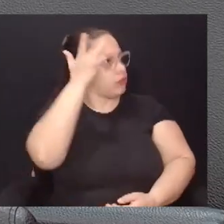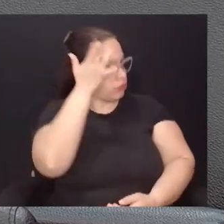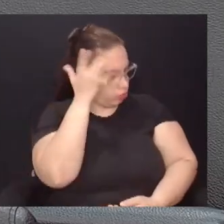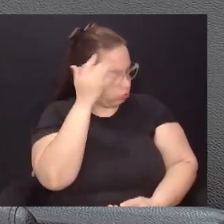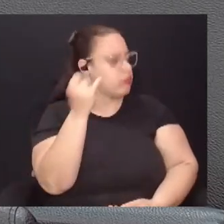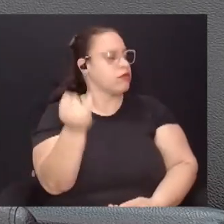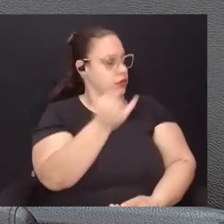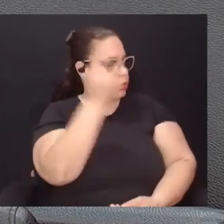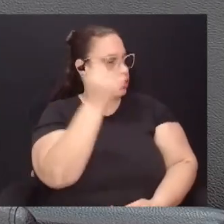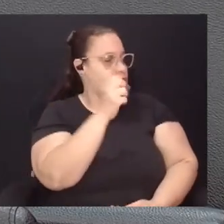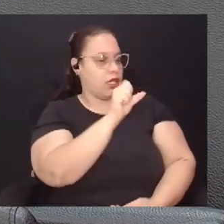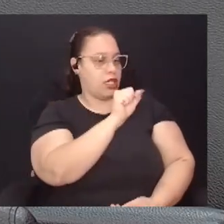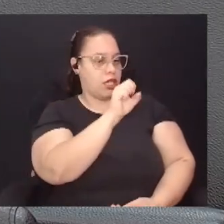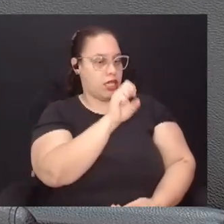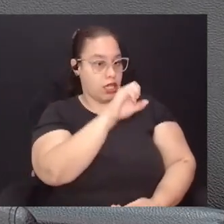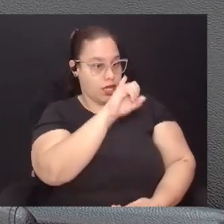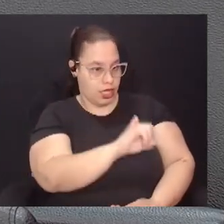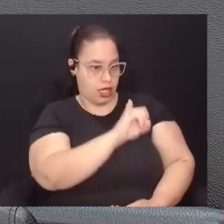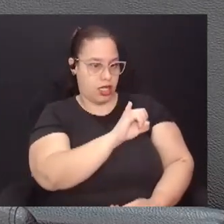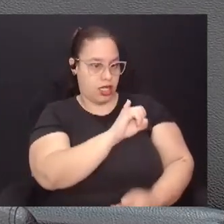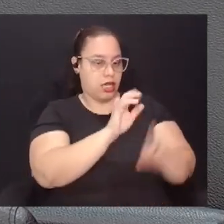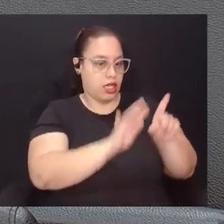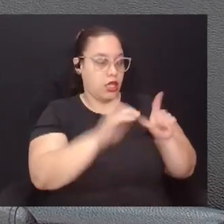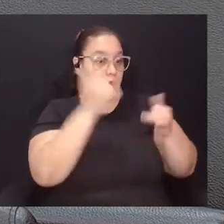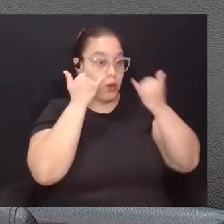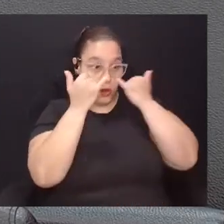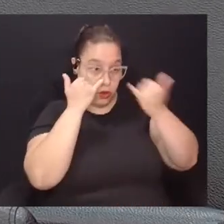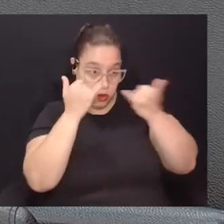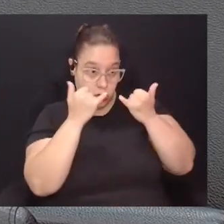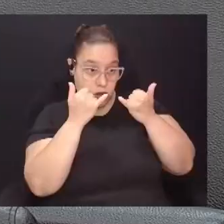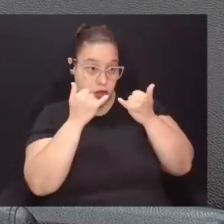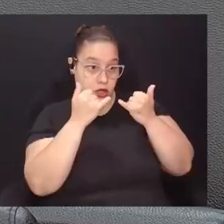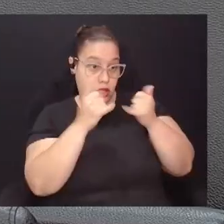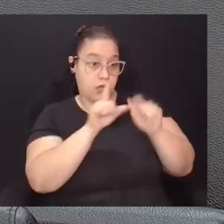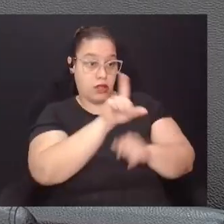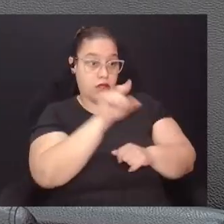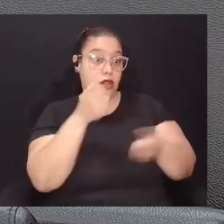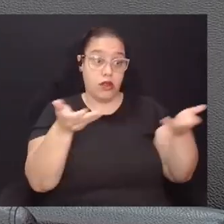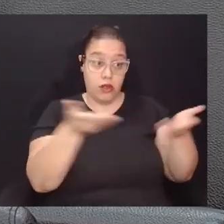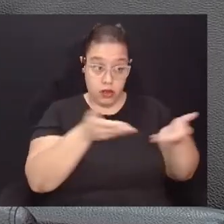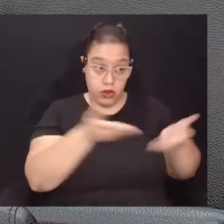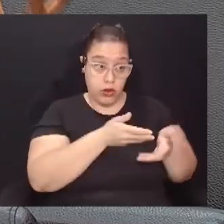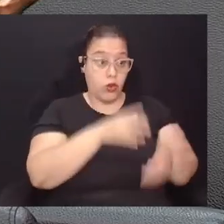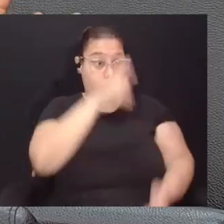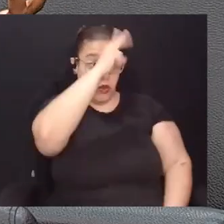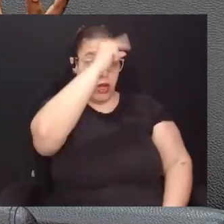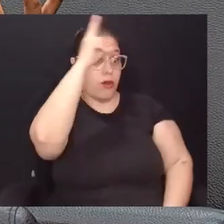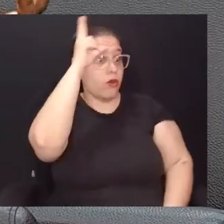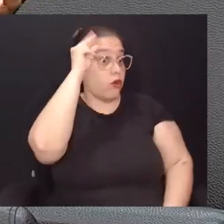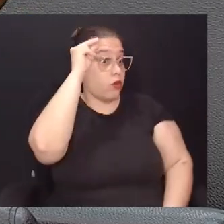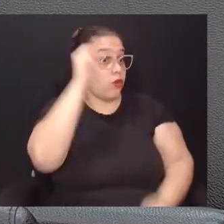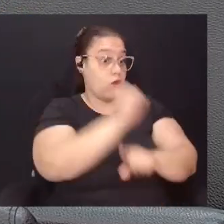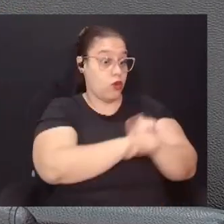é importante, né, o SEI, né, que é o Sistema Eletrônico de Informação, ele é um instrumento utilizado hoje pela